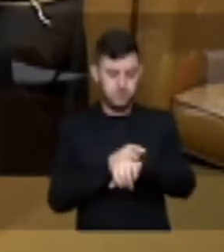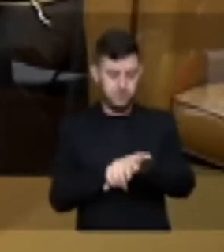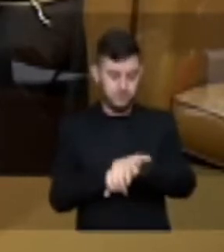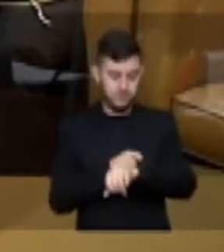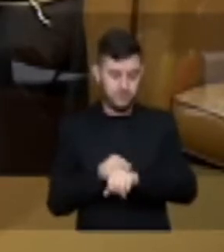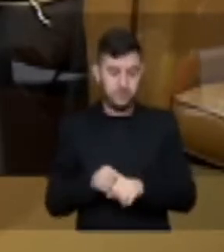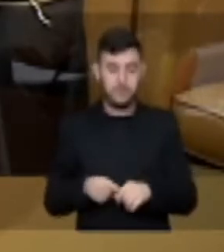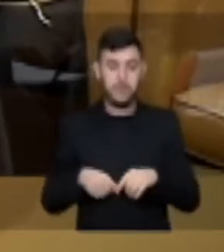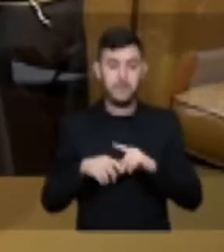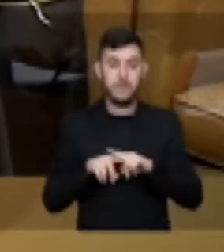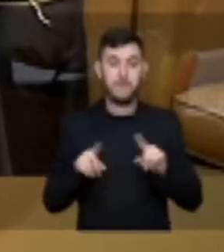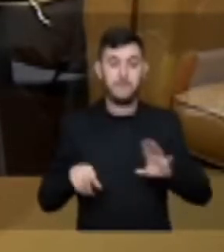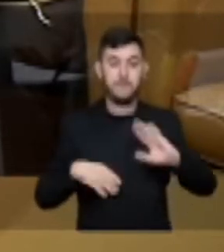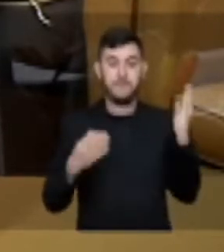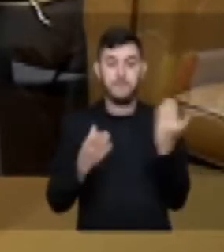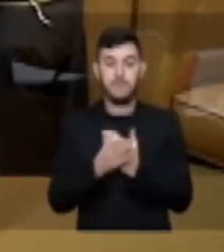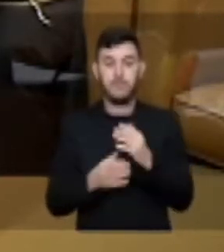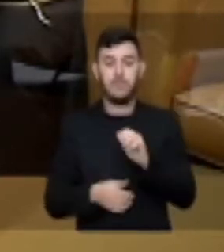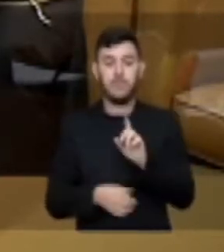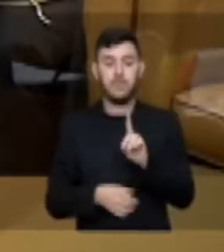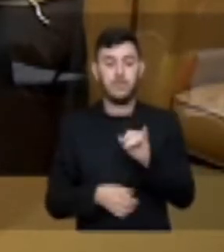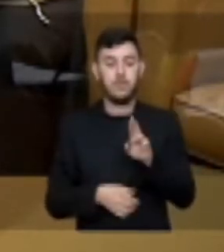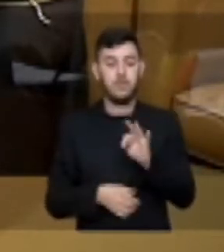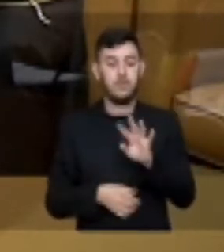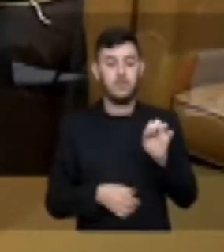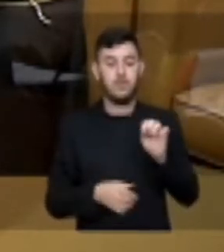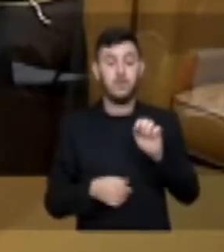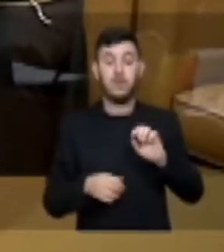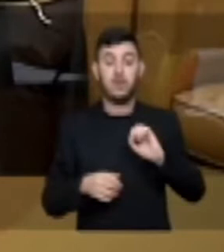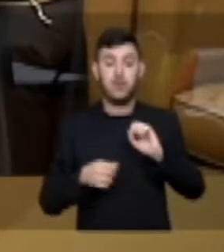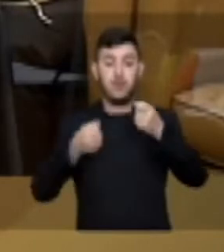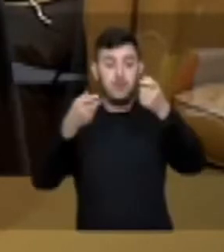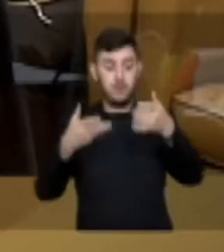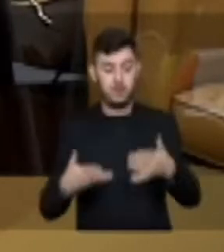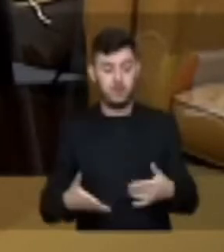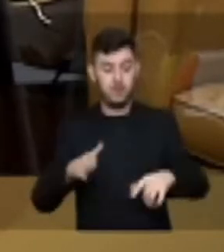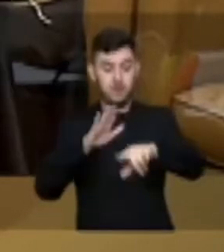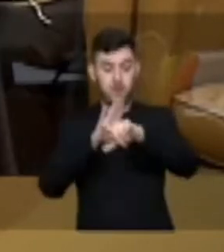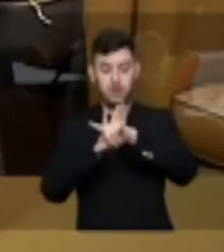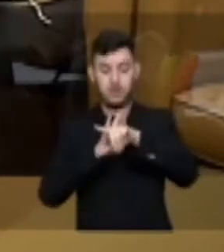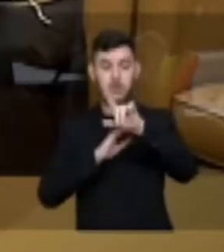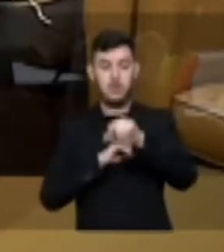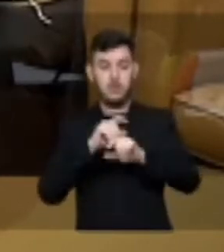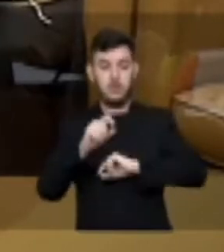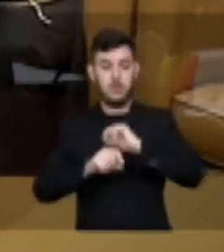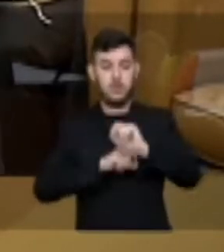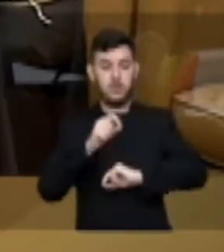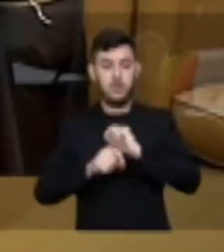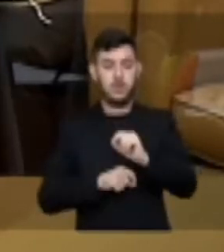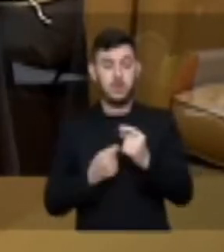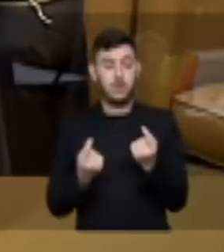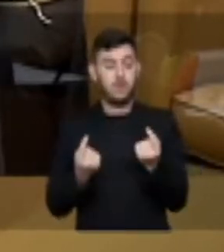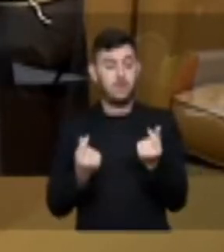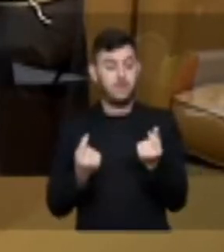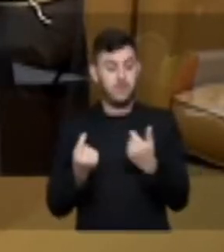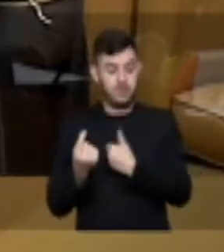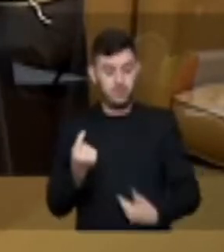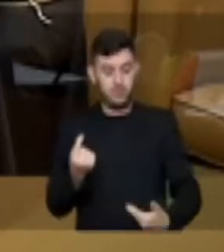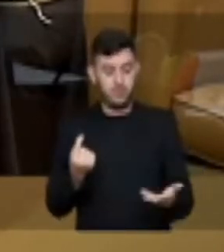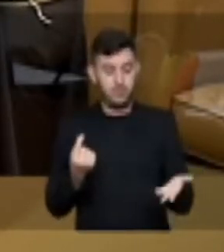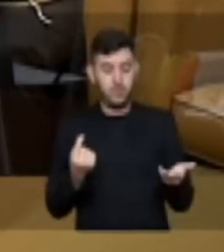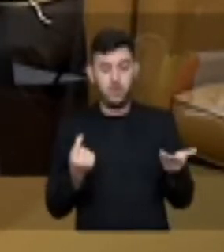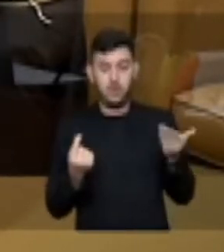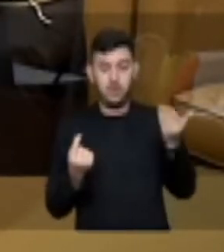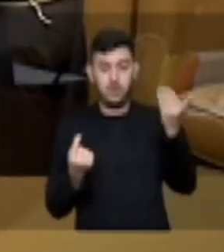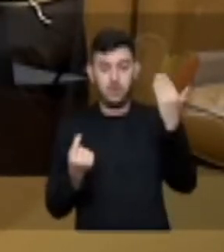desses serviços. Nas ações diretas, argumenta-se que a lei elevaria os preços públicos e também poderia minar a